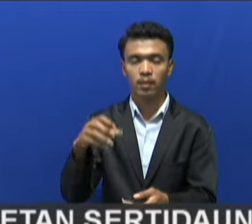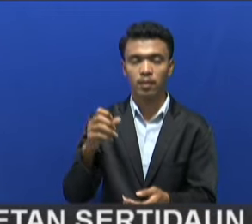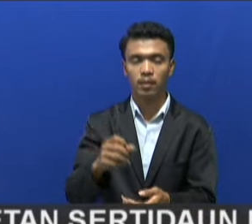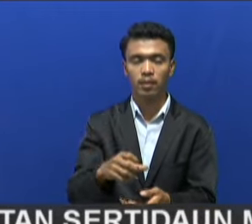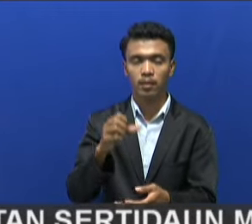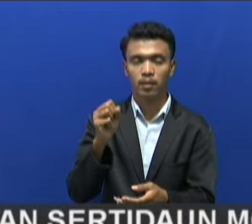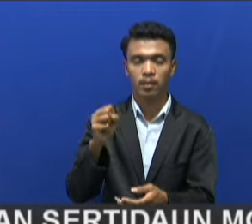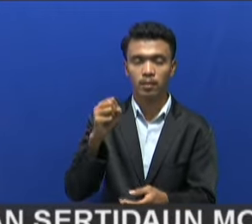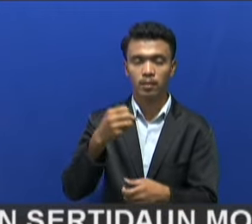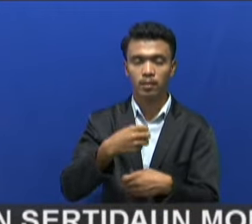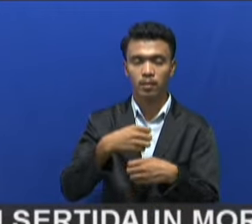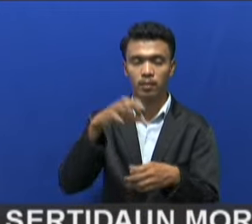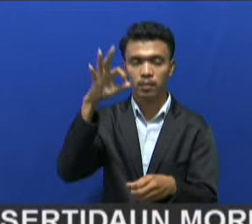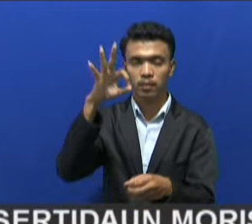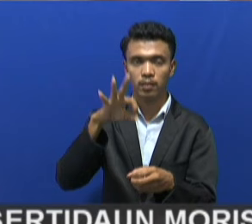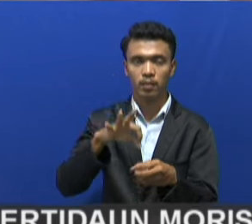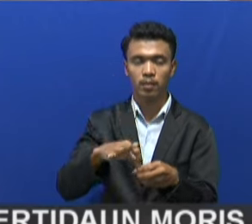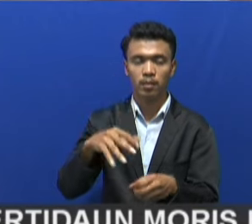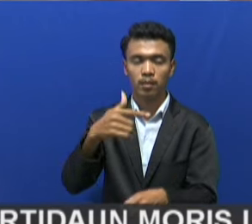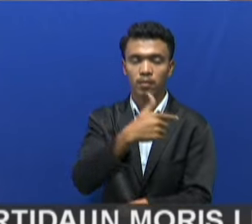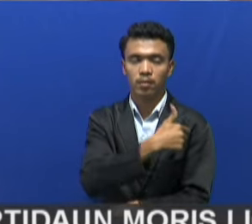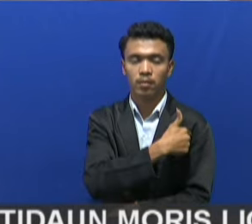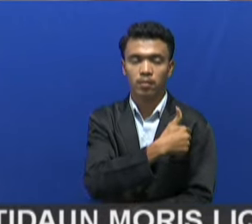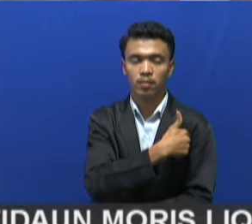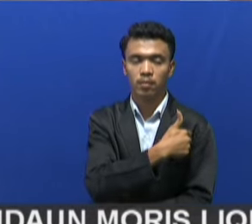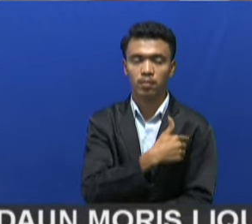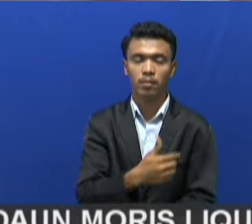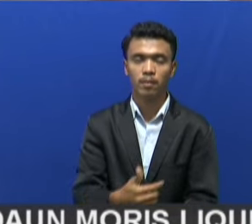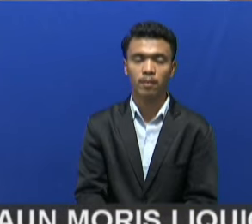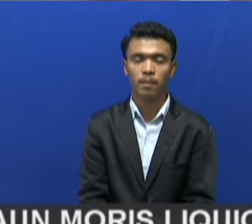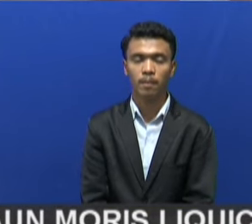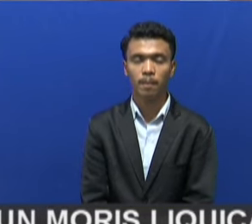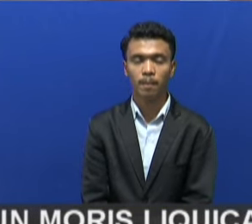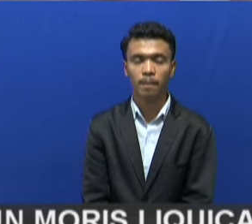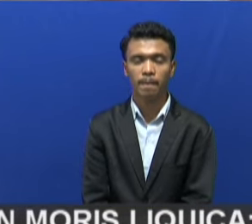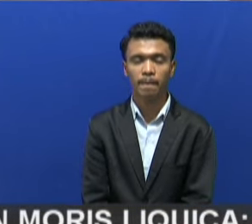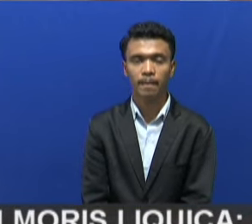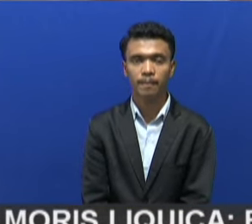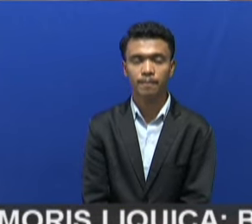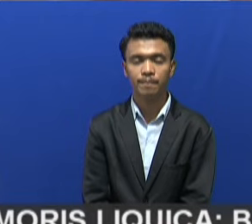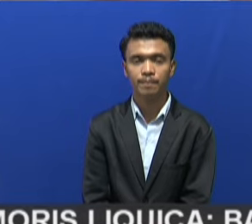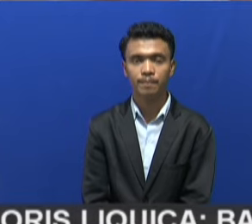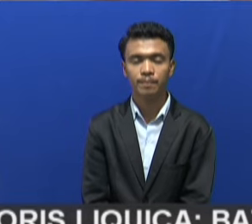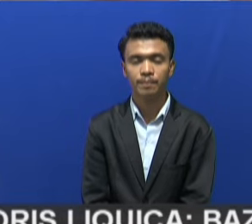te zeru, Coca-Cola no Sprite. João da Costa, RTTL.